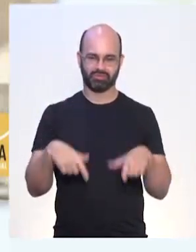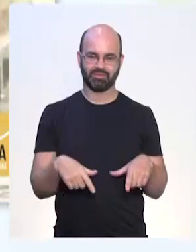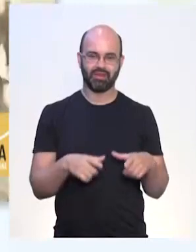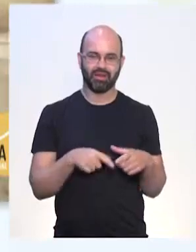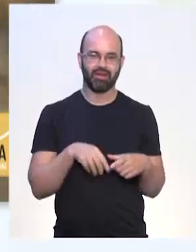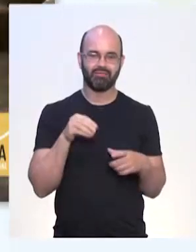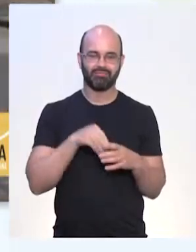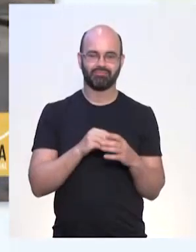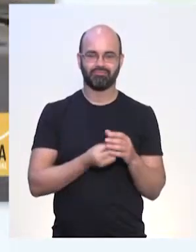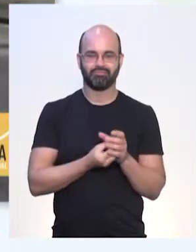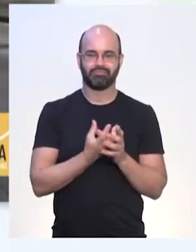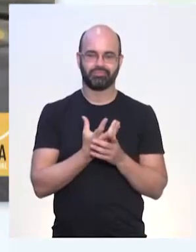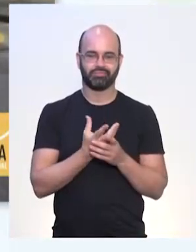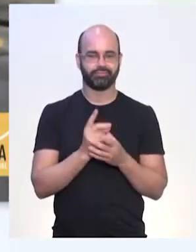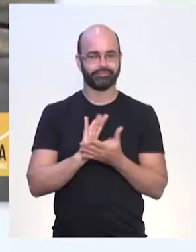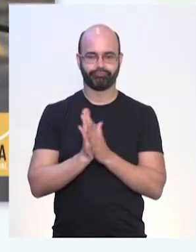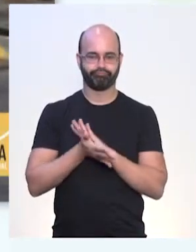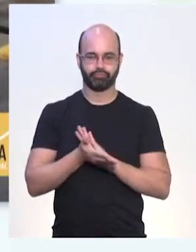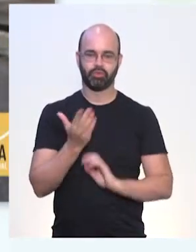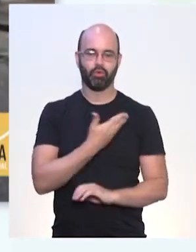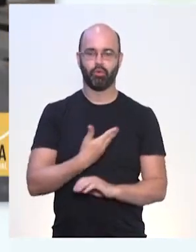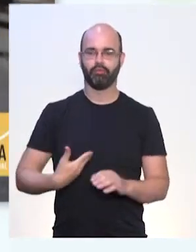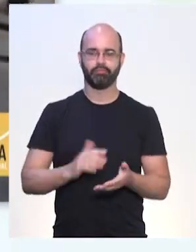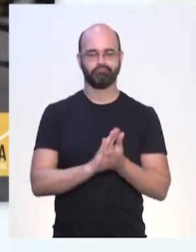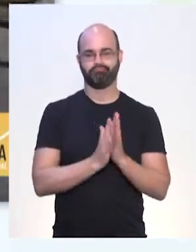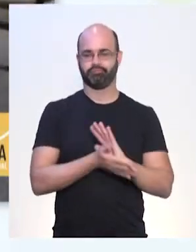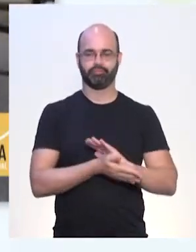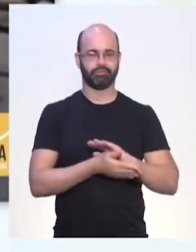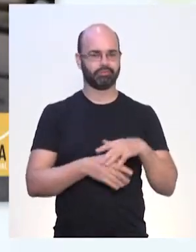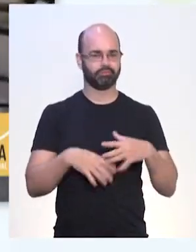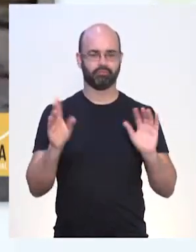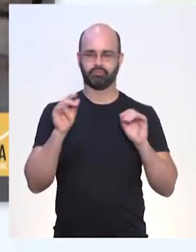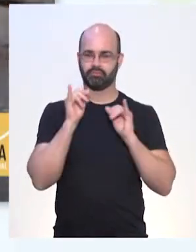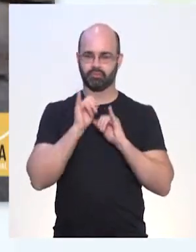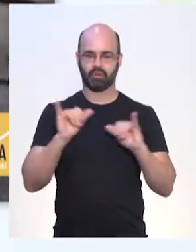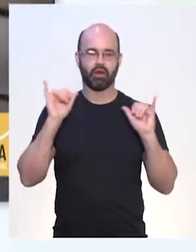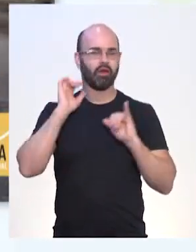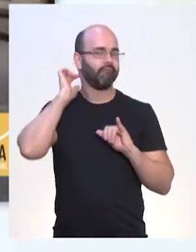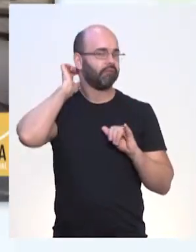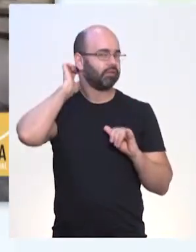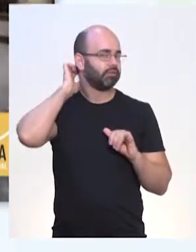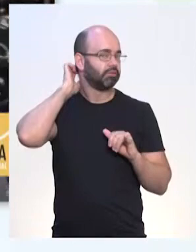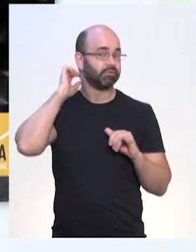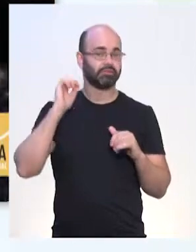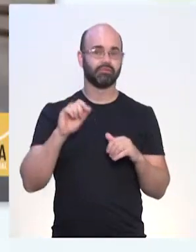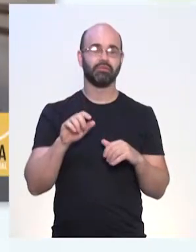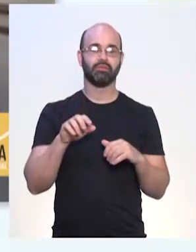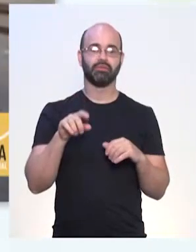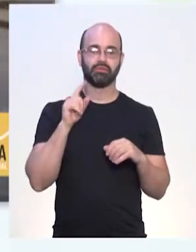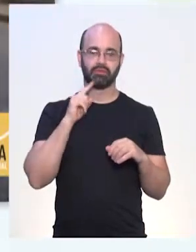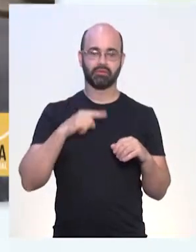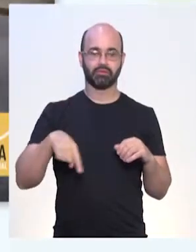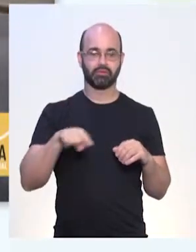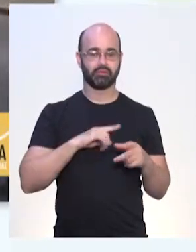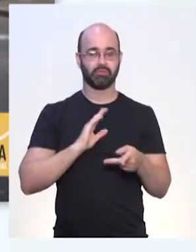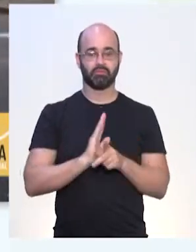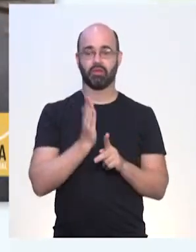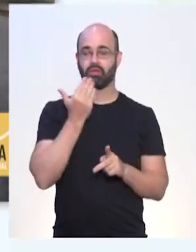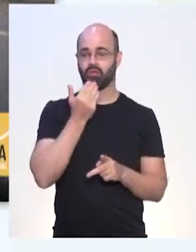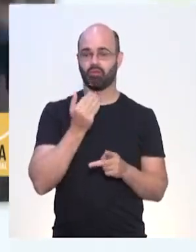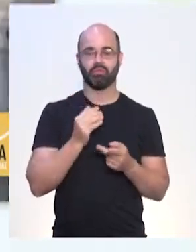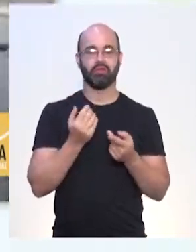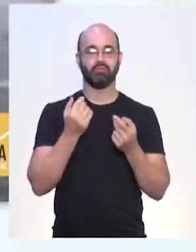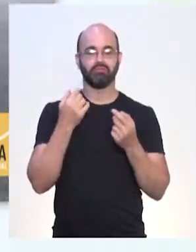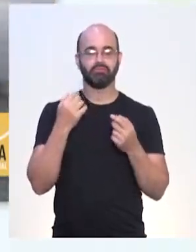praticamente destruiu do governo já avisou que todos os grãos que ele continha não são próprios para consumo